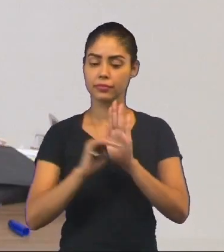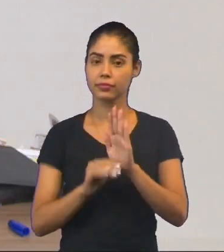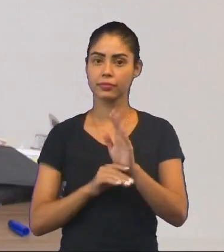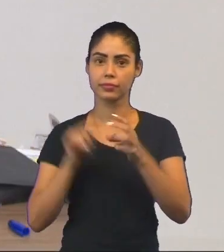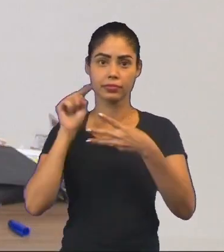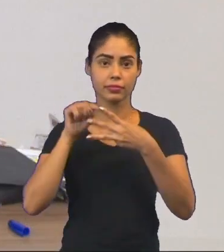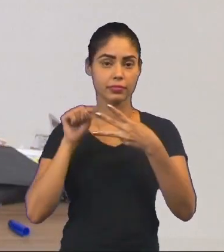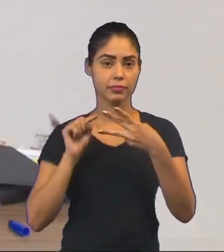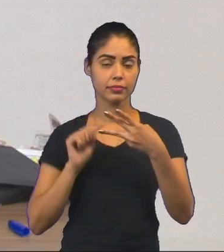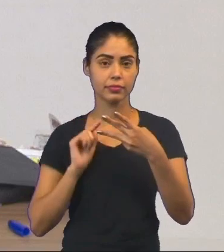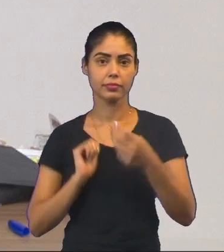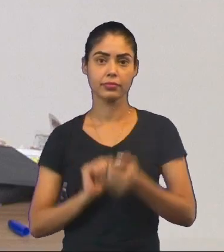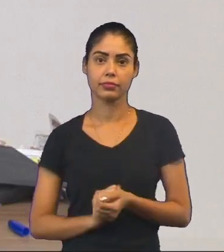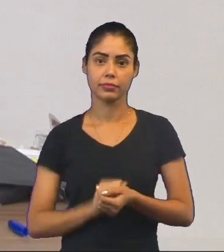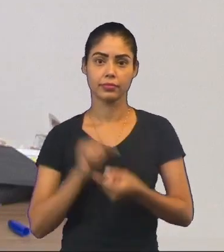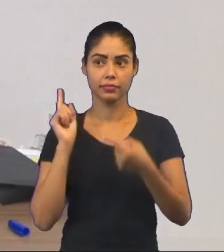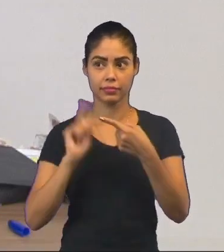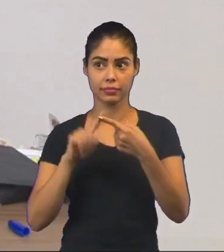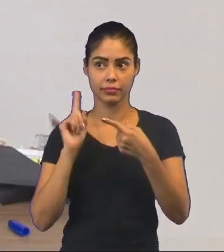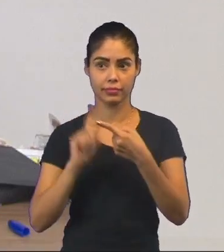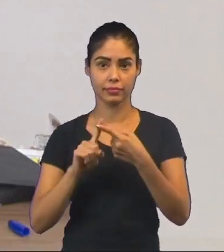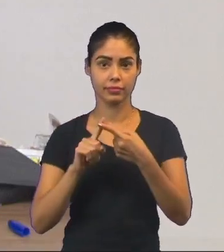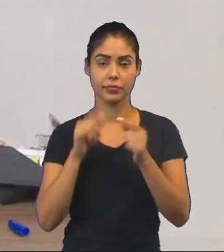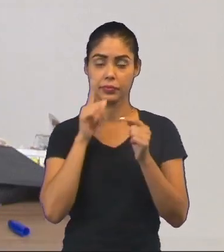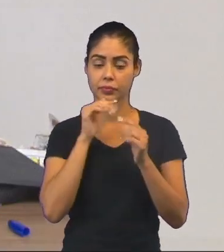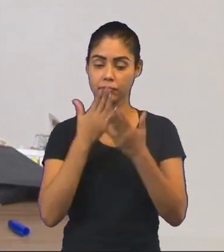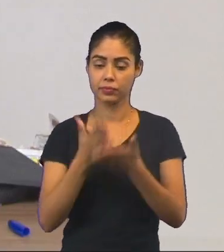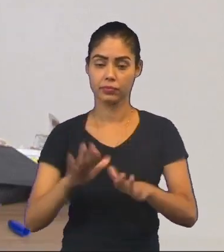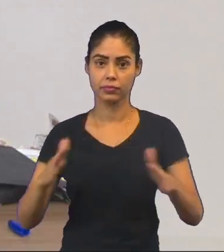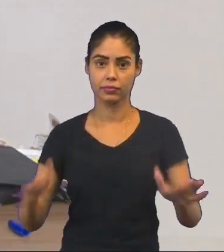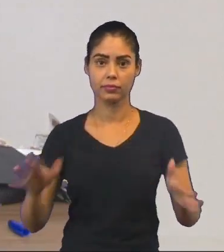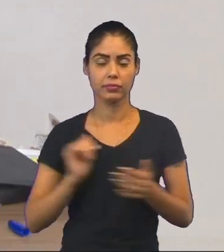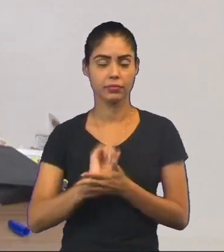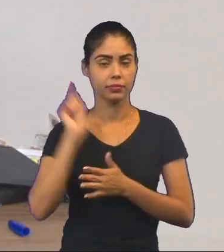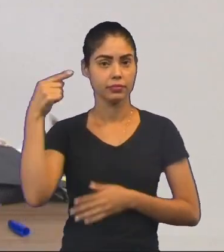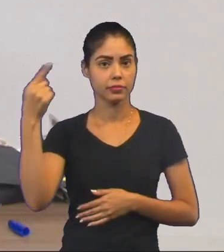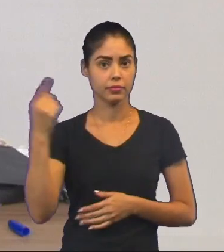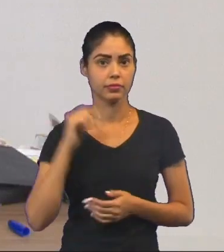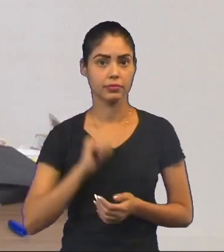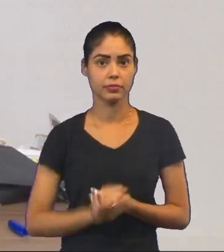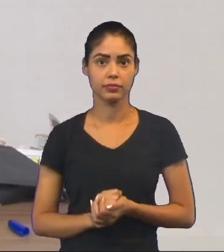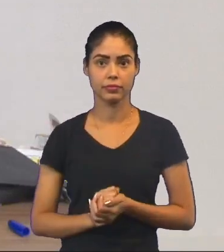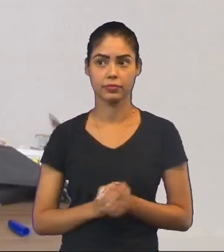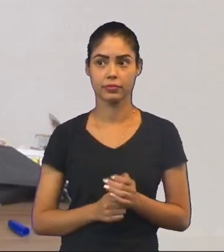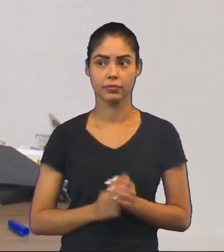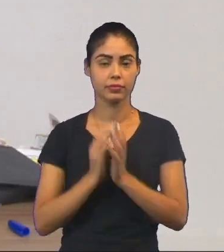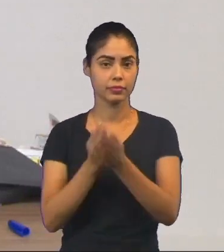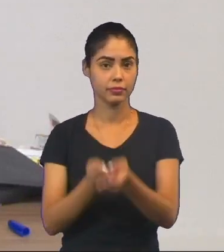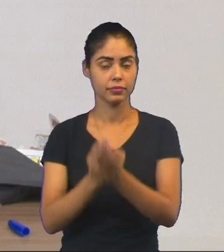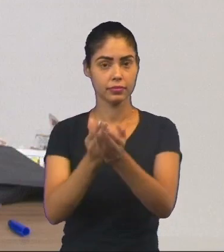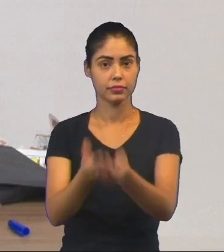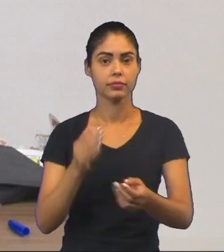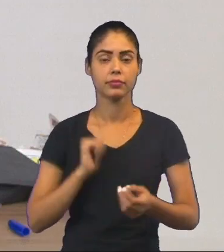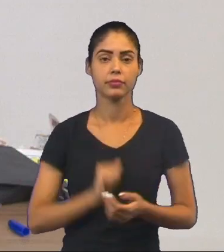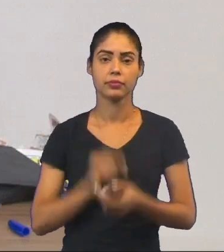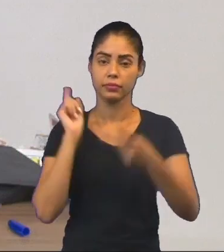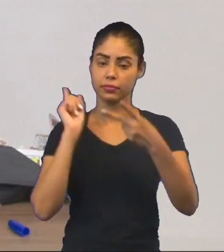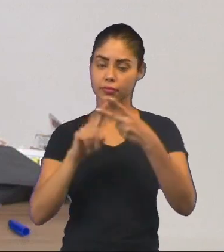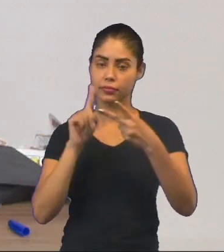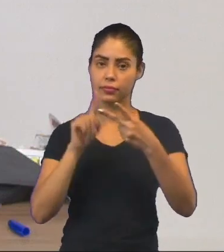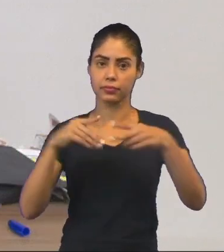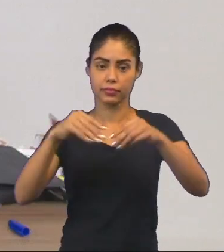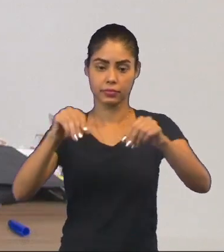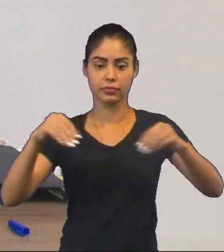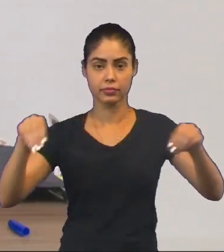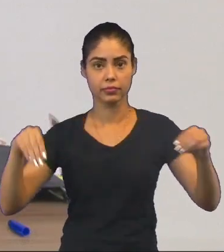em 3 tipos. Meios de transportes aquáticos, que são aqueles que eles se deslocam nas águas. Os meios